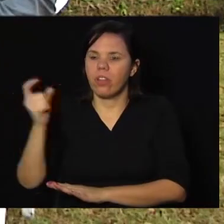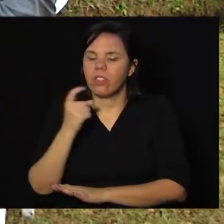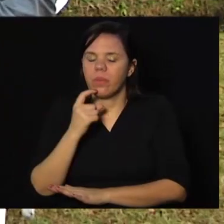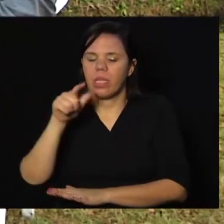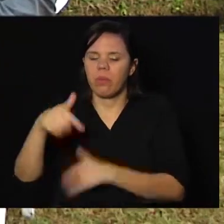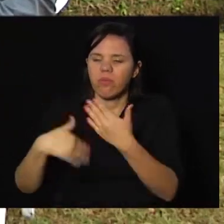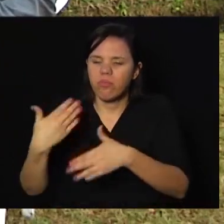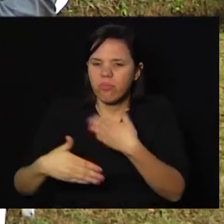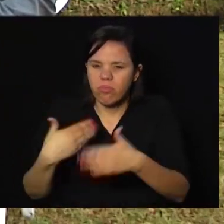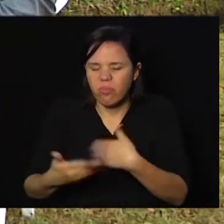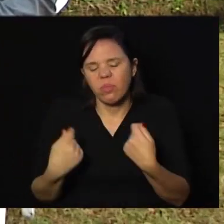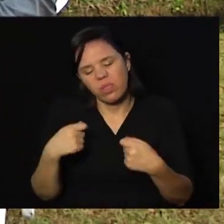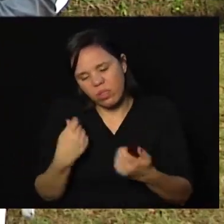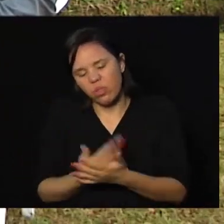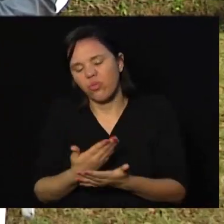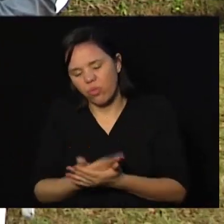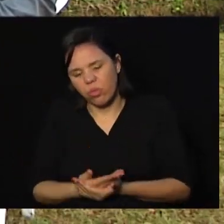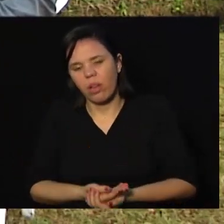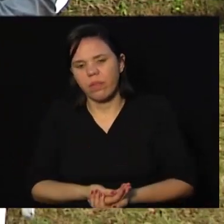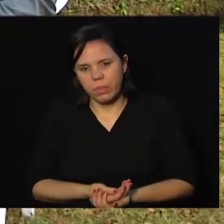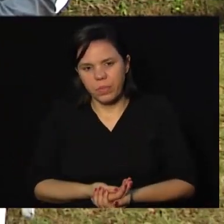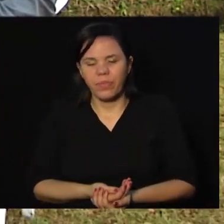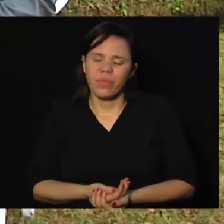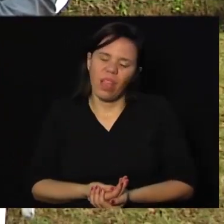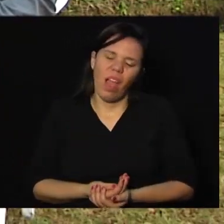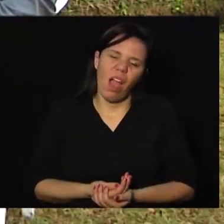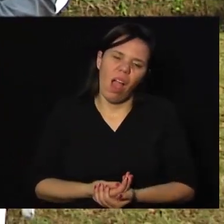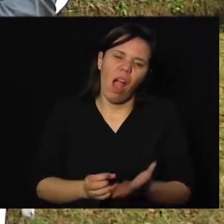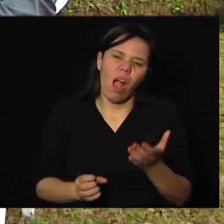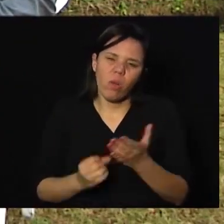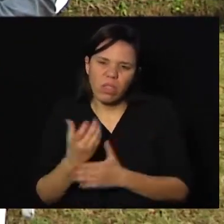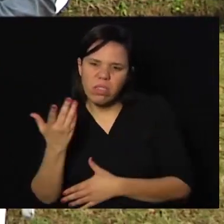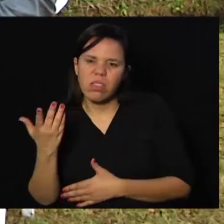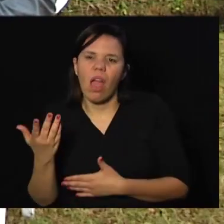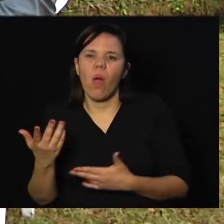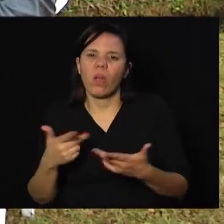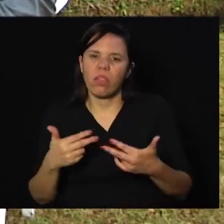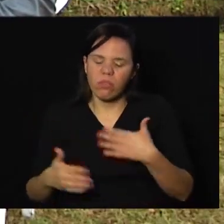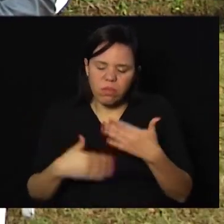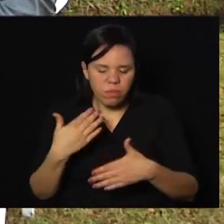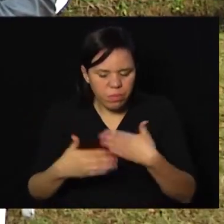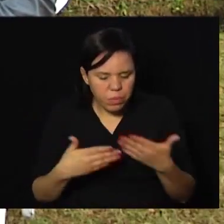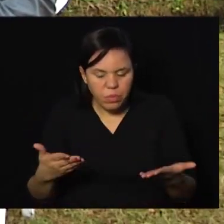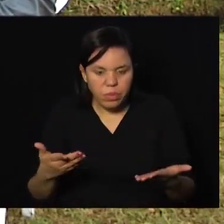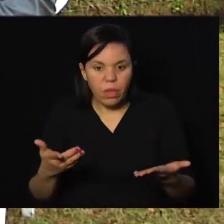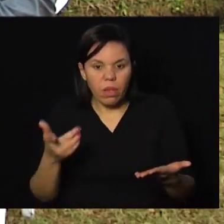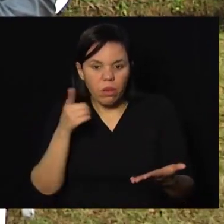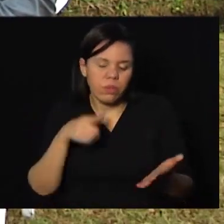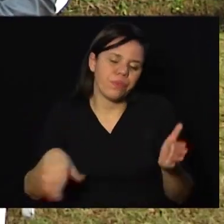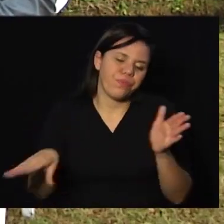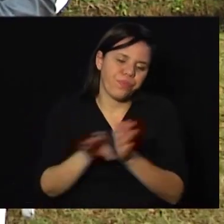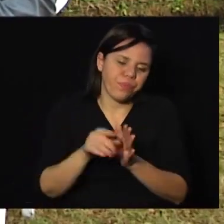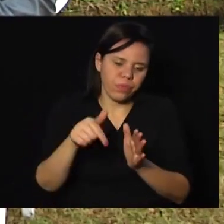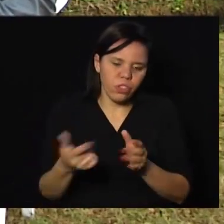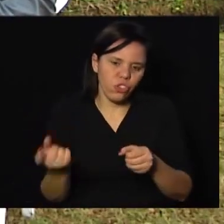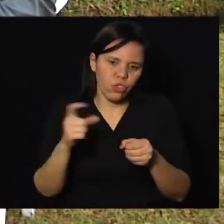tinha que sair mesmo para estudar e as coisas foram me levando por esse caminho, né. Mesmo assim, eu